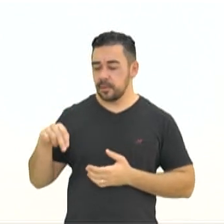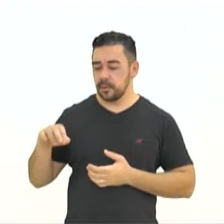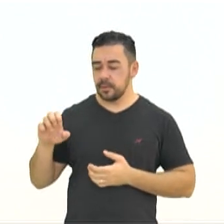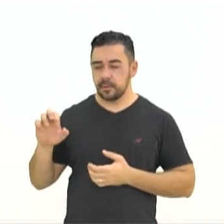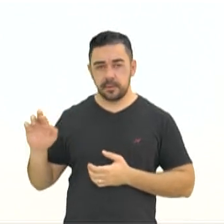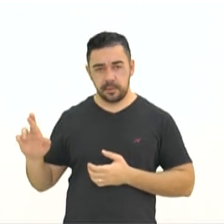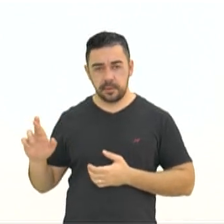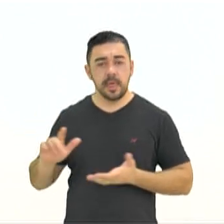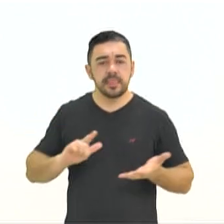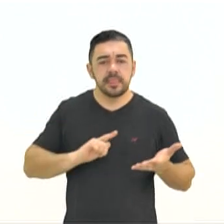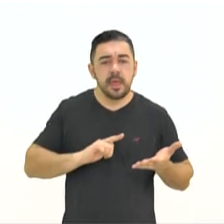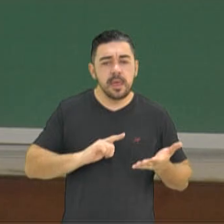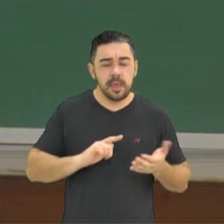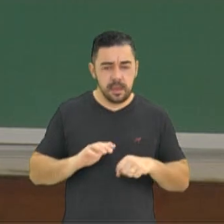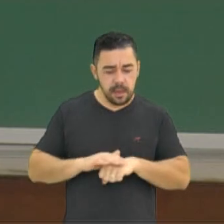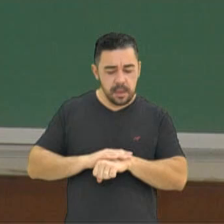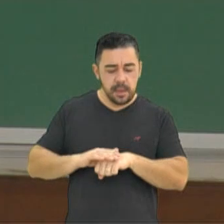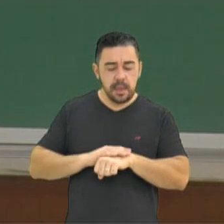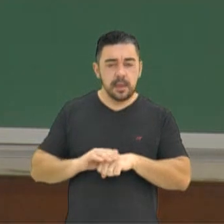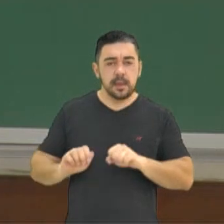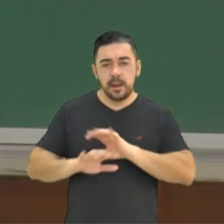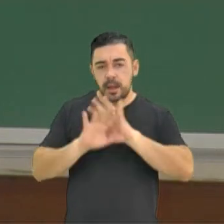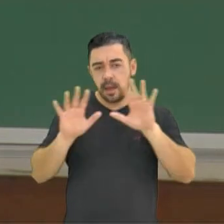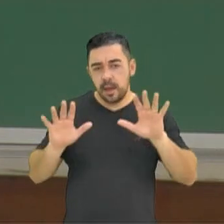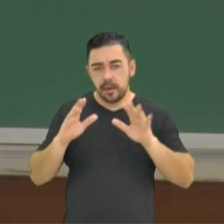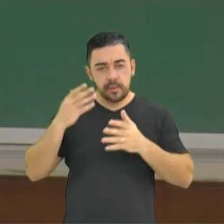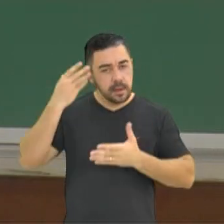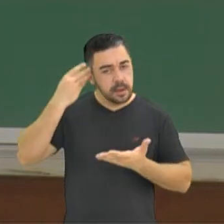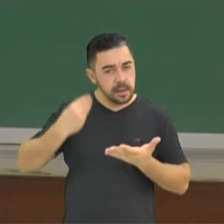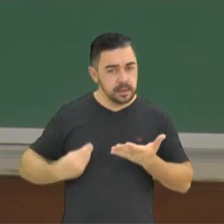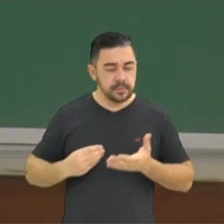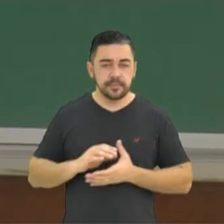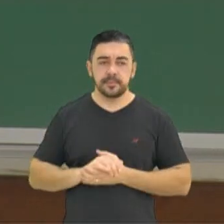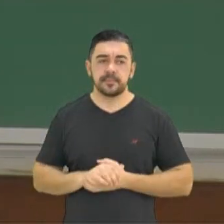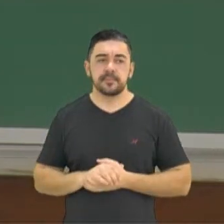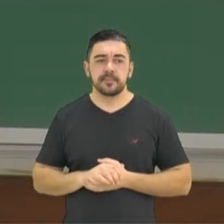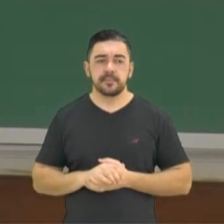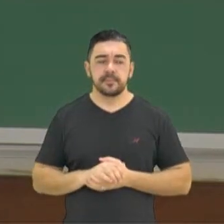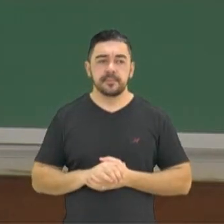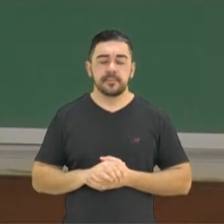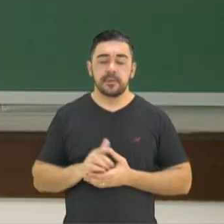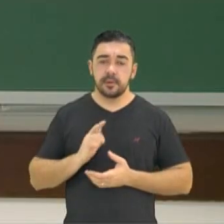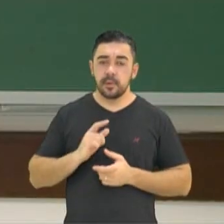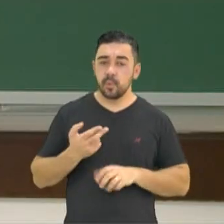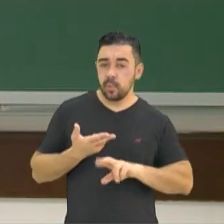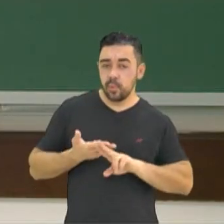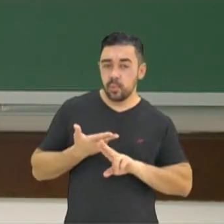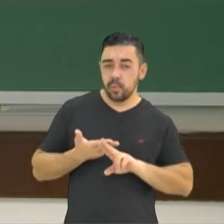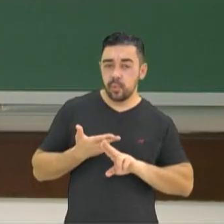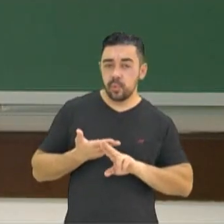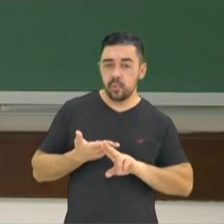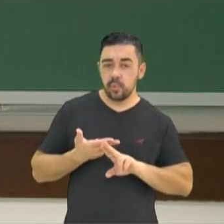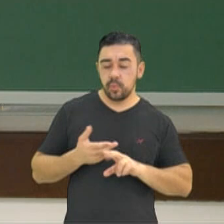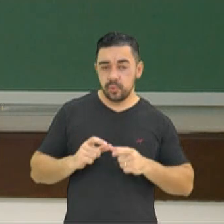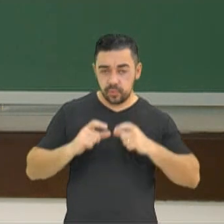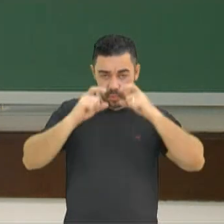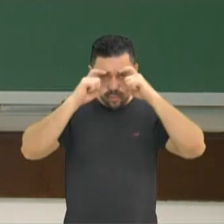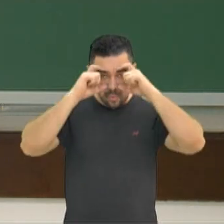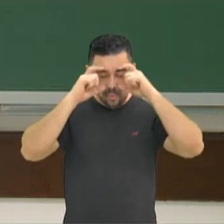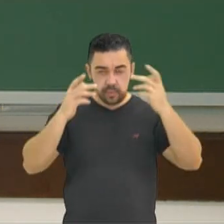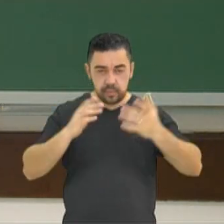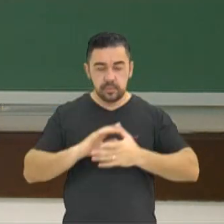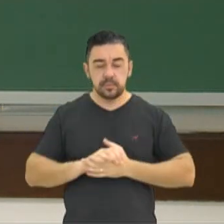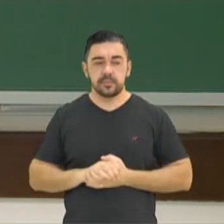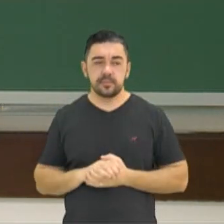Eu tenho a pele clara e o cabelo liso. Llevo gafas. Então, verbo llevar, eu uso